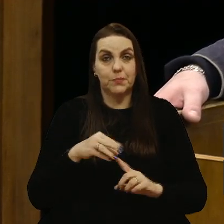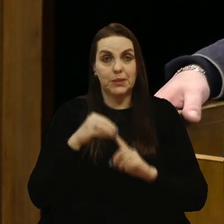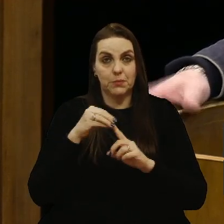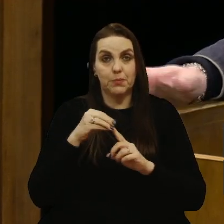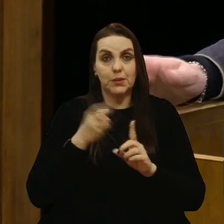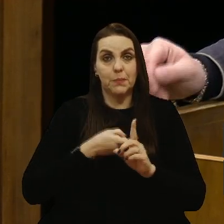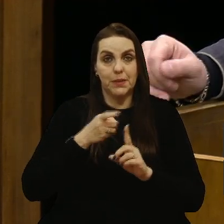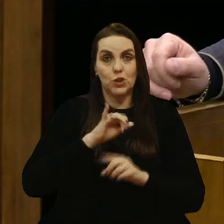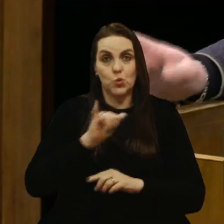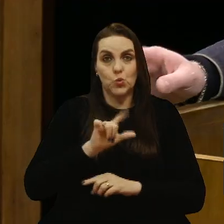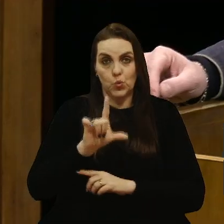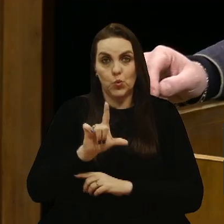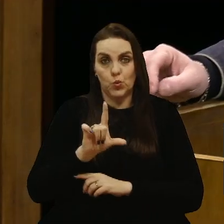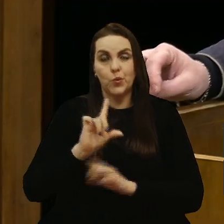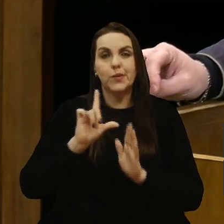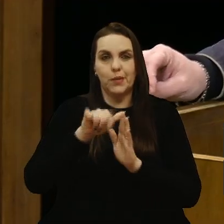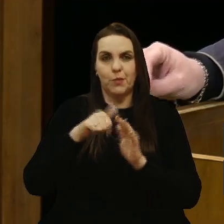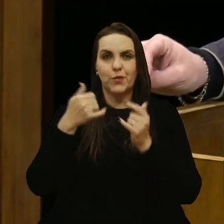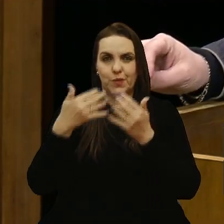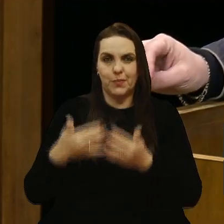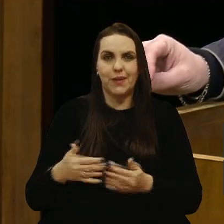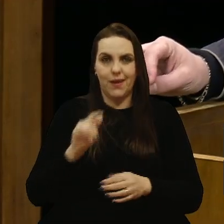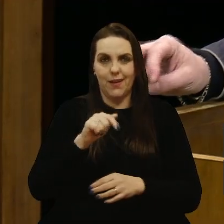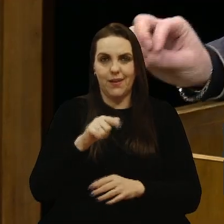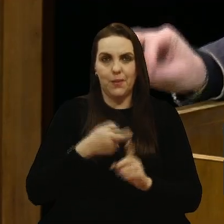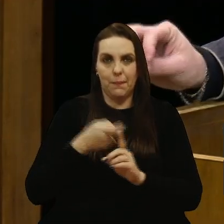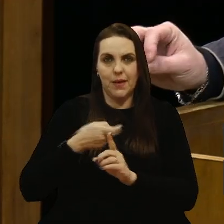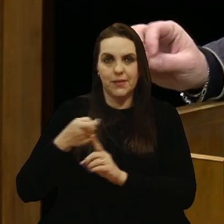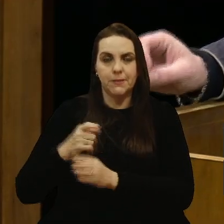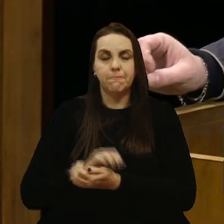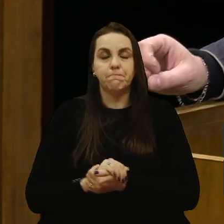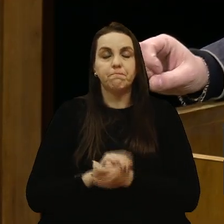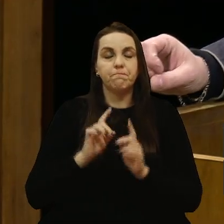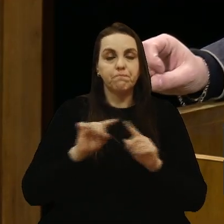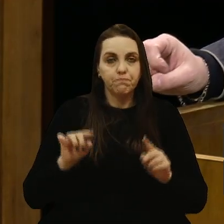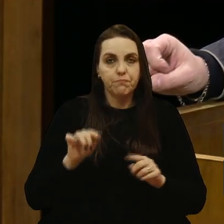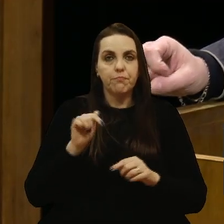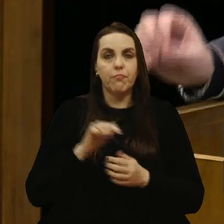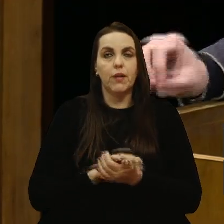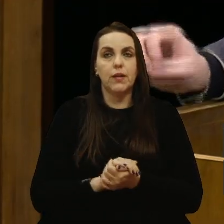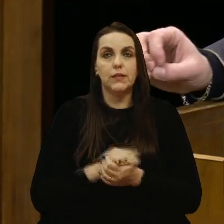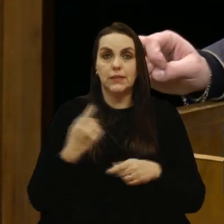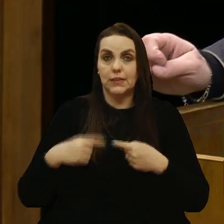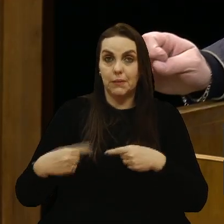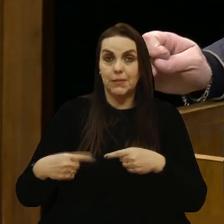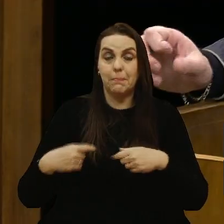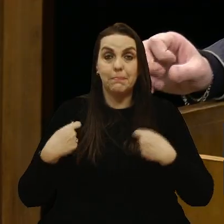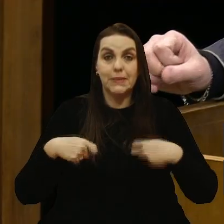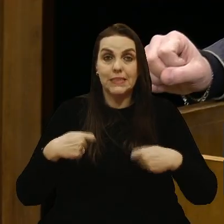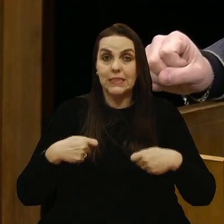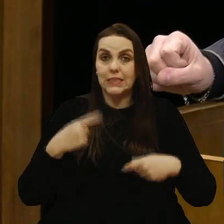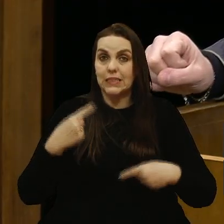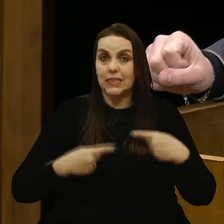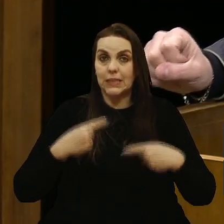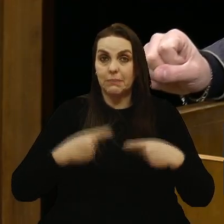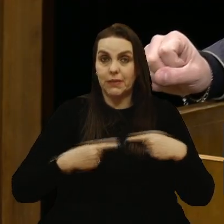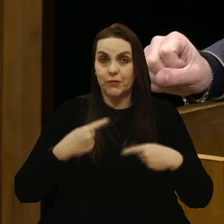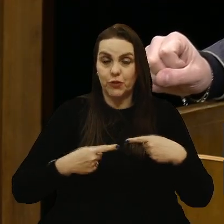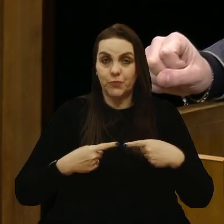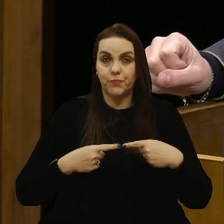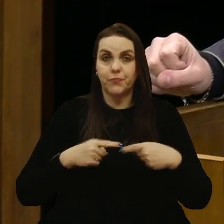mês de julho, e depois eu vou explicar por que nesse mês, mas será debatido tem que ser debatido